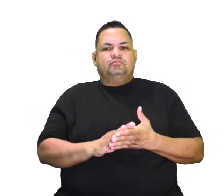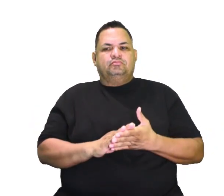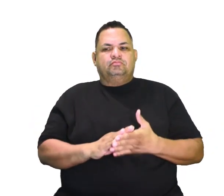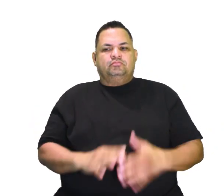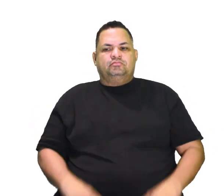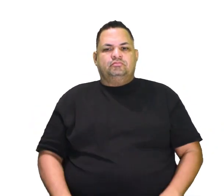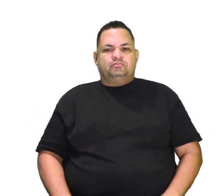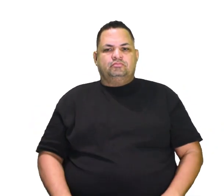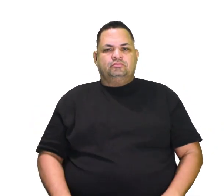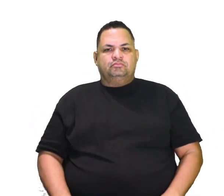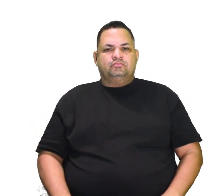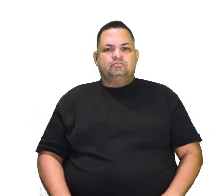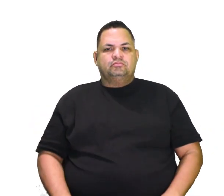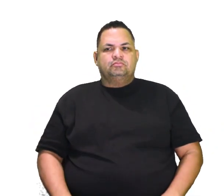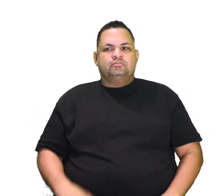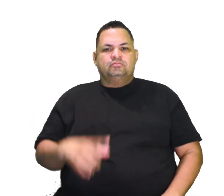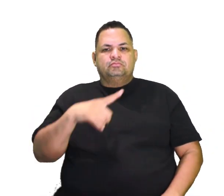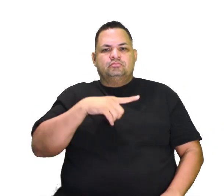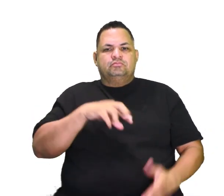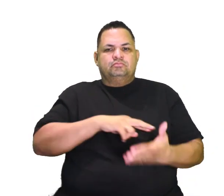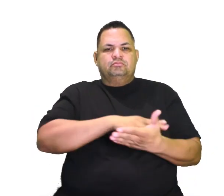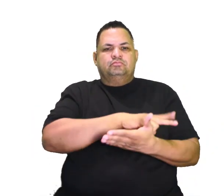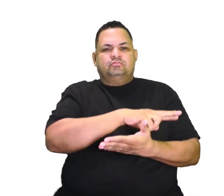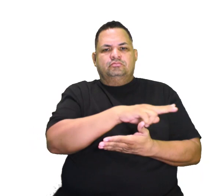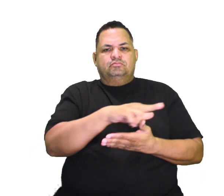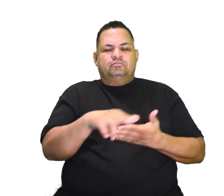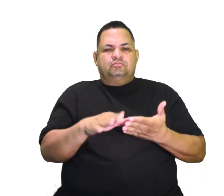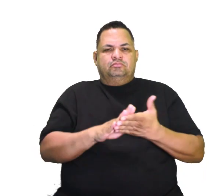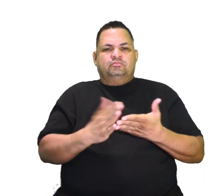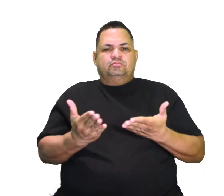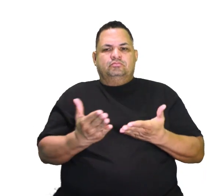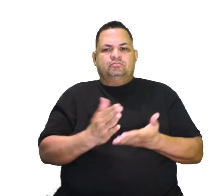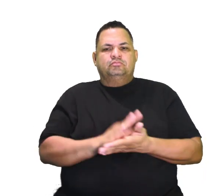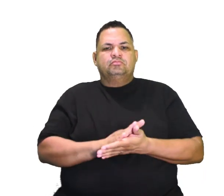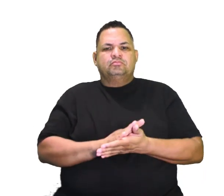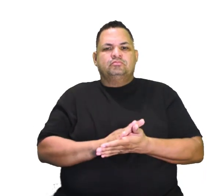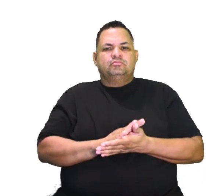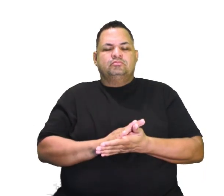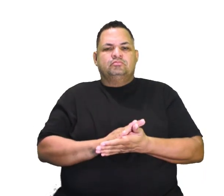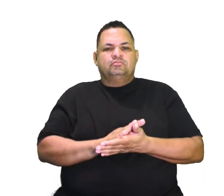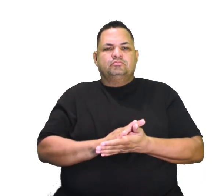região pode haver uma diversidade muito